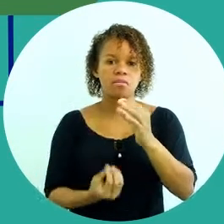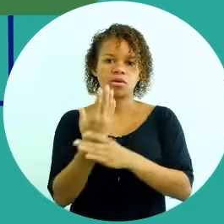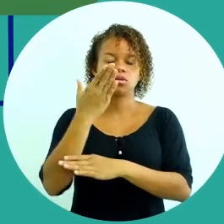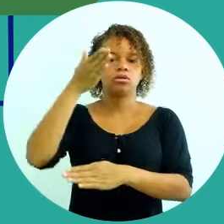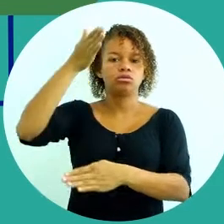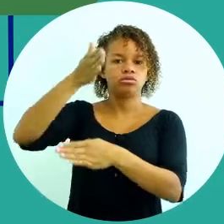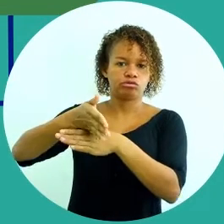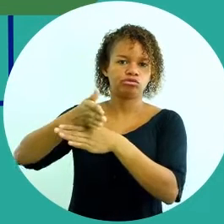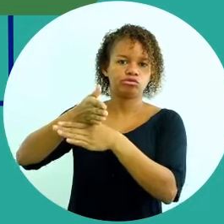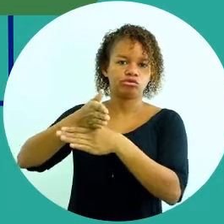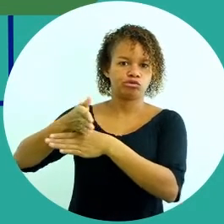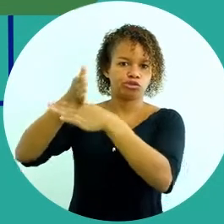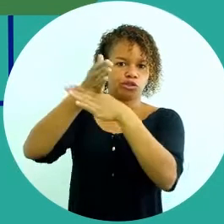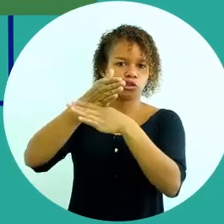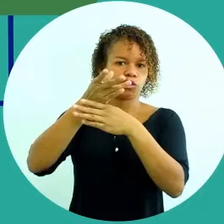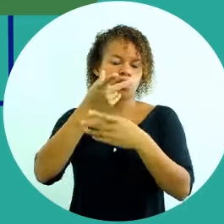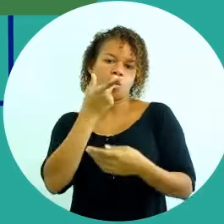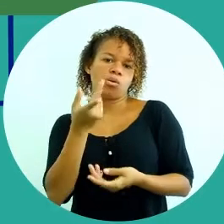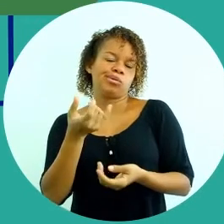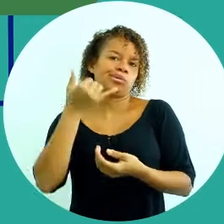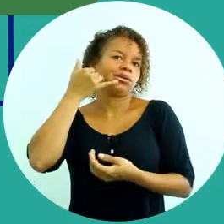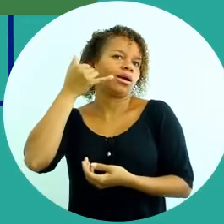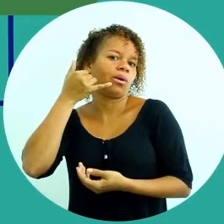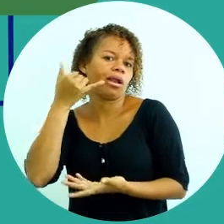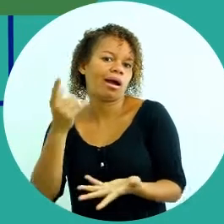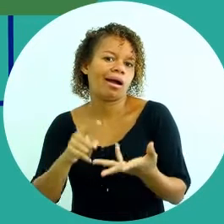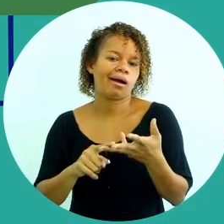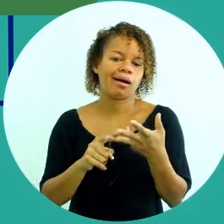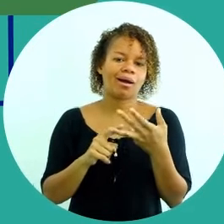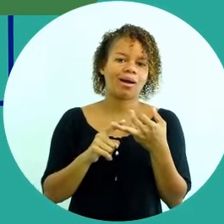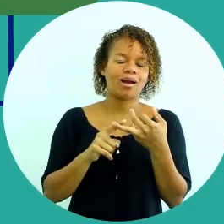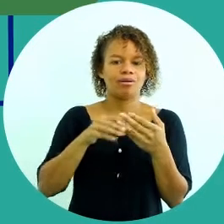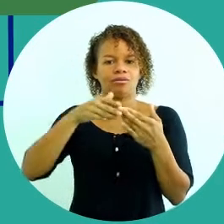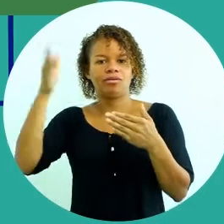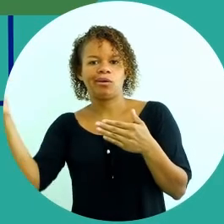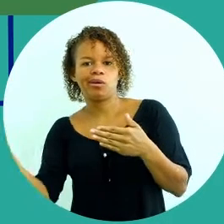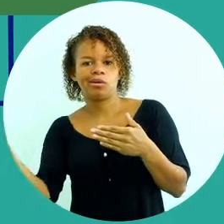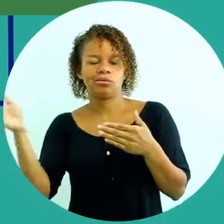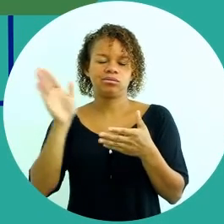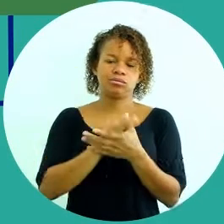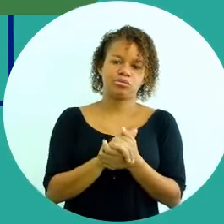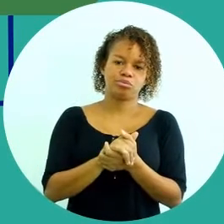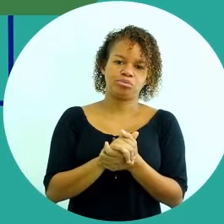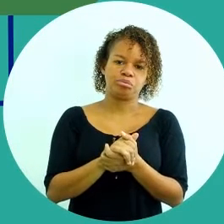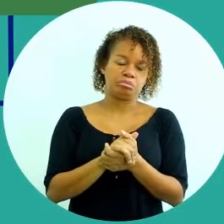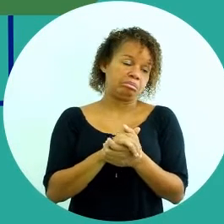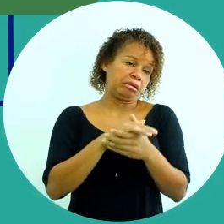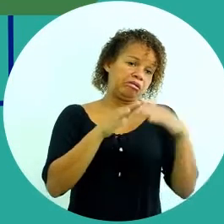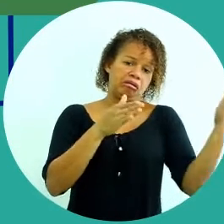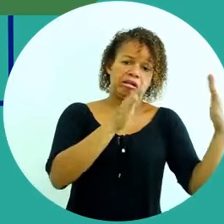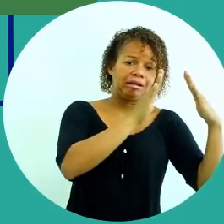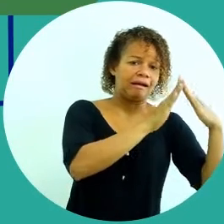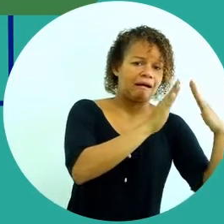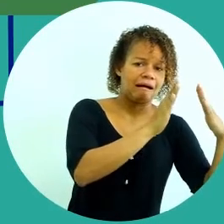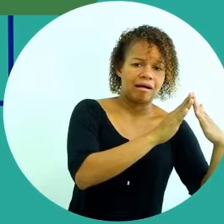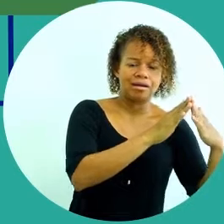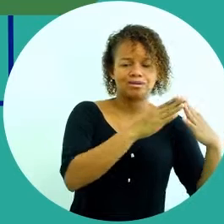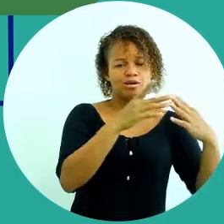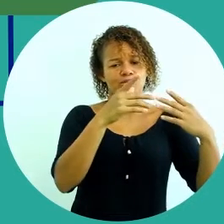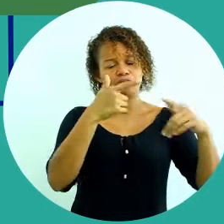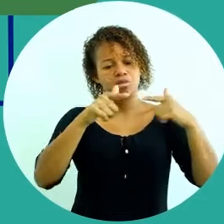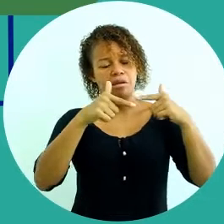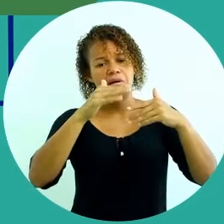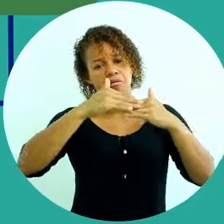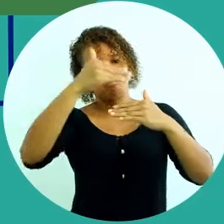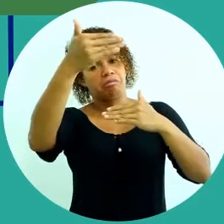sua produção. Se é apenas um smartphone no exterior da sua casa ou do